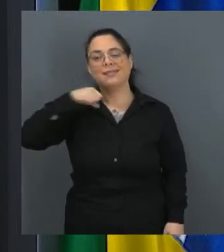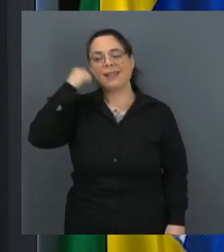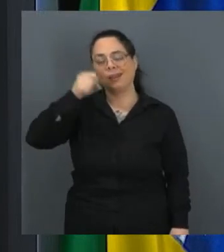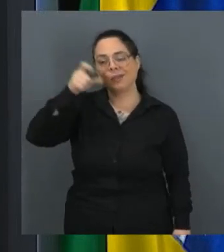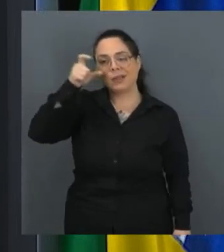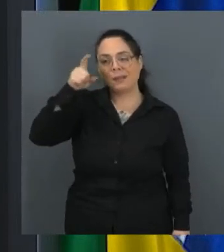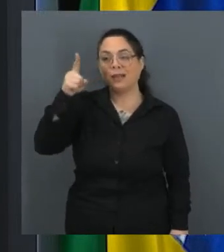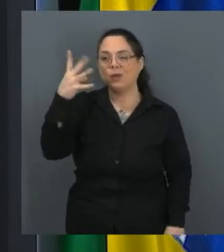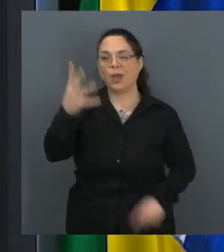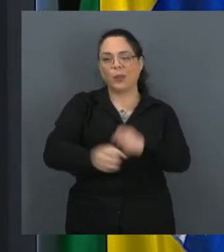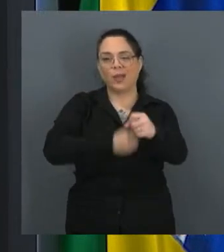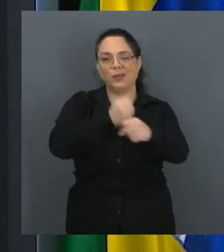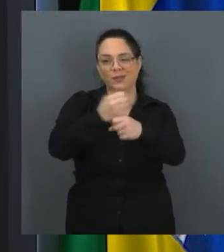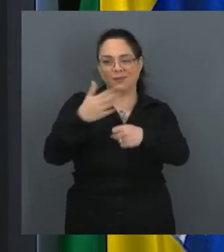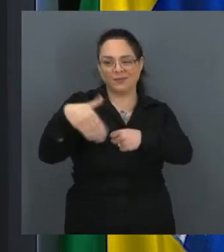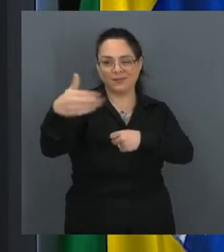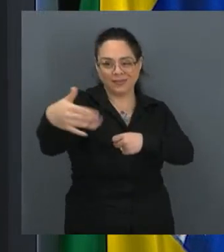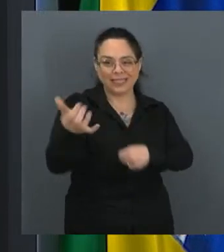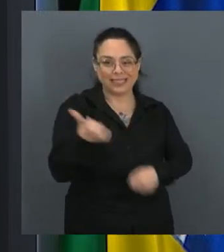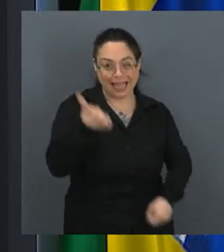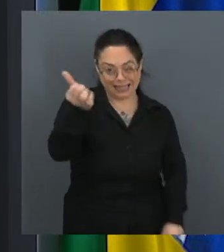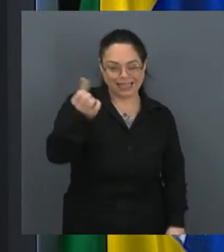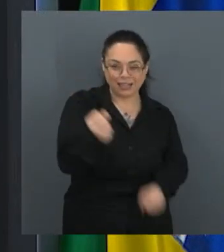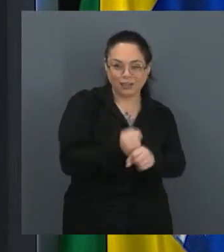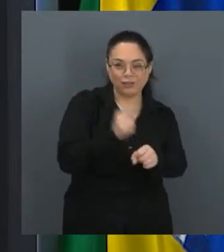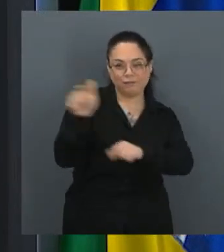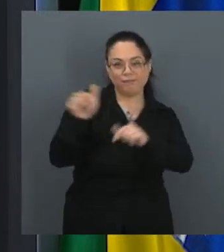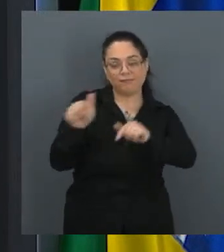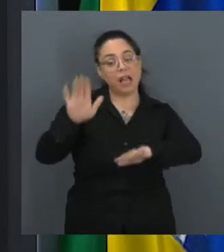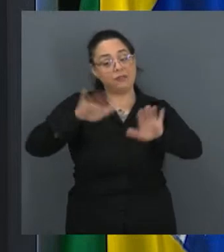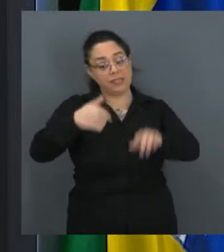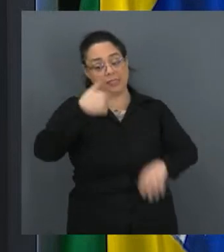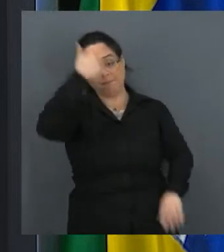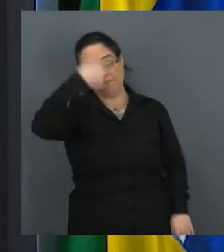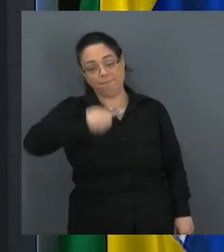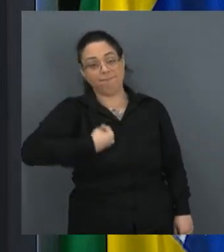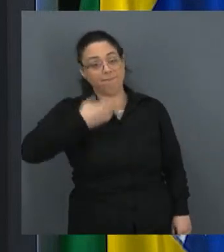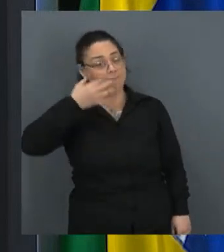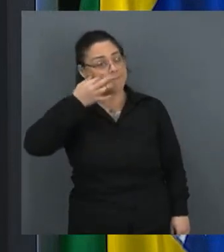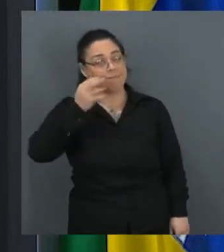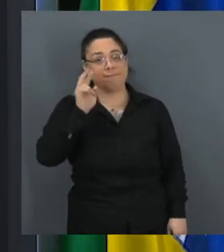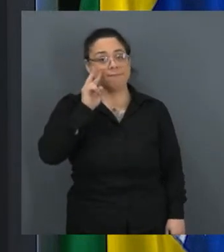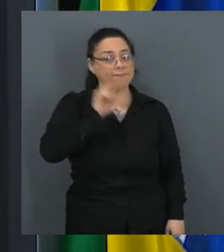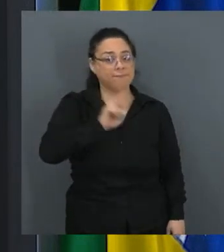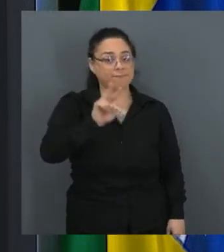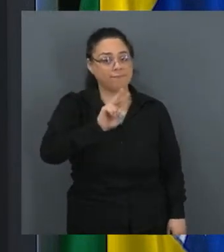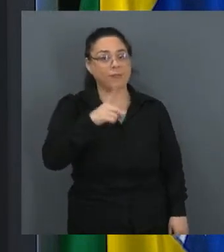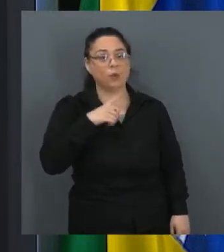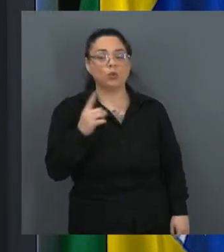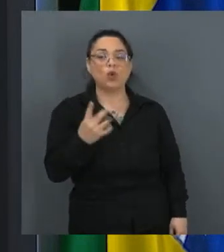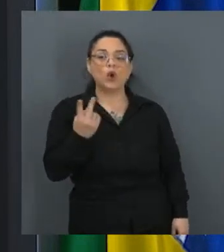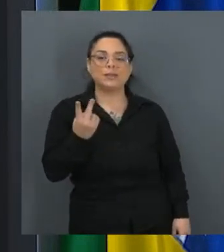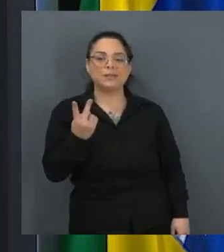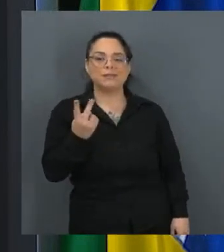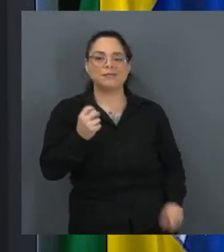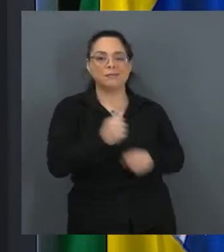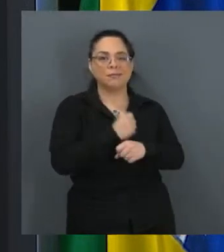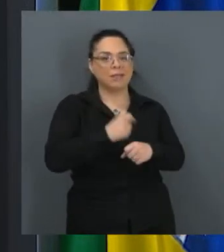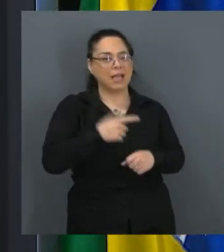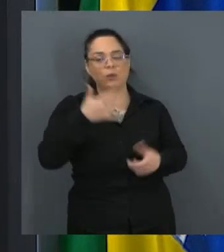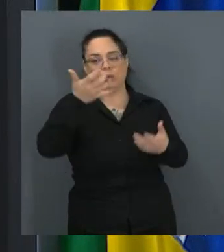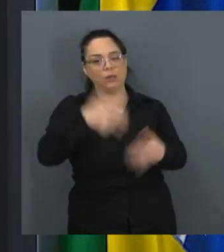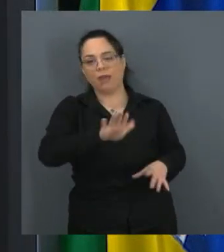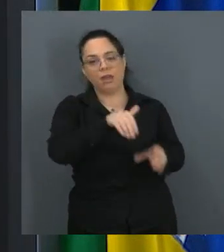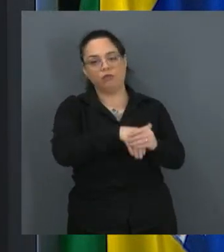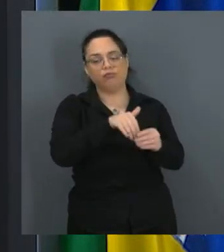aqui, mais 6. Talvez eu não veja, só tenho 2. Sou contra a reeleição, não